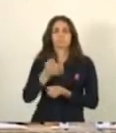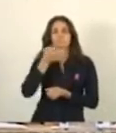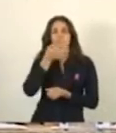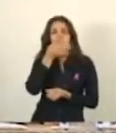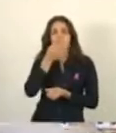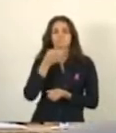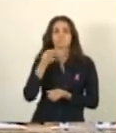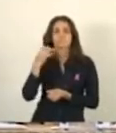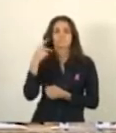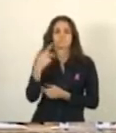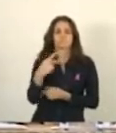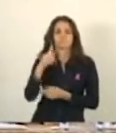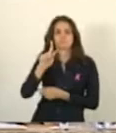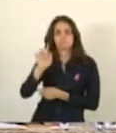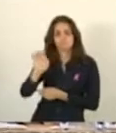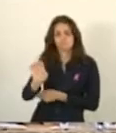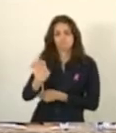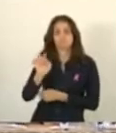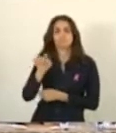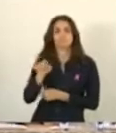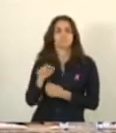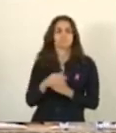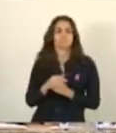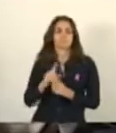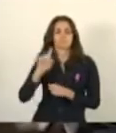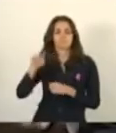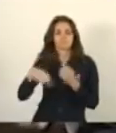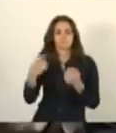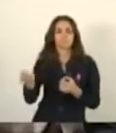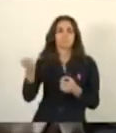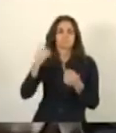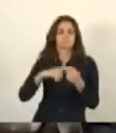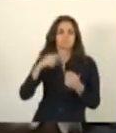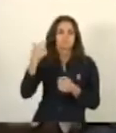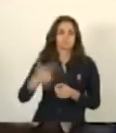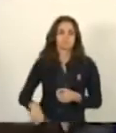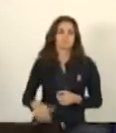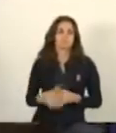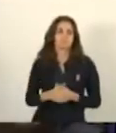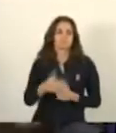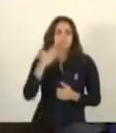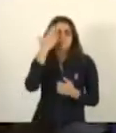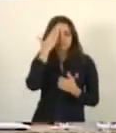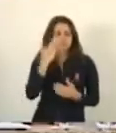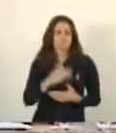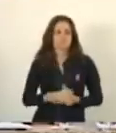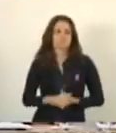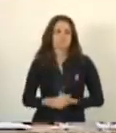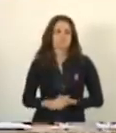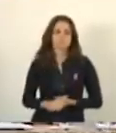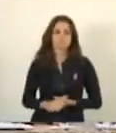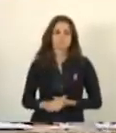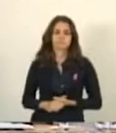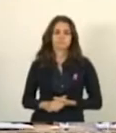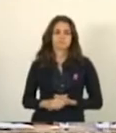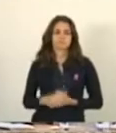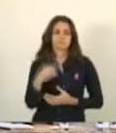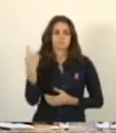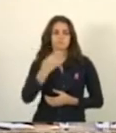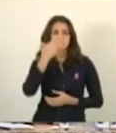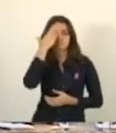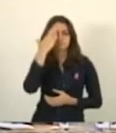da PGE. Da PGE, exatamente. A partir daí. E depois ele retorna. Reinserido isso. Na pauta. Obrigado, presidente. Nós que